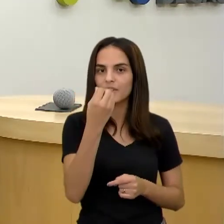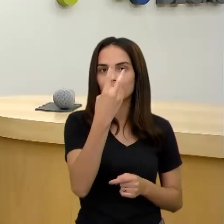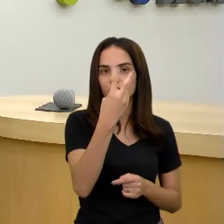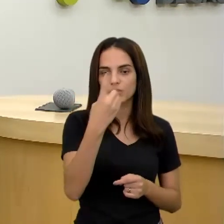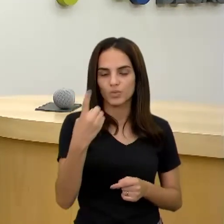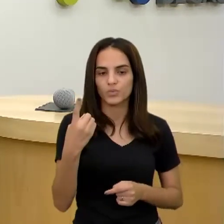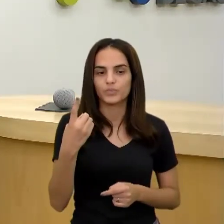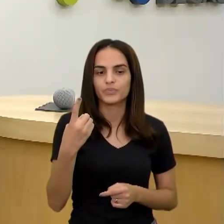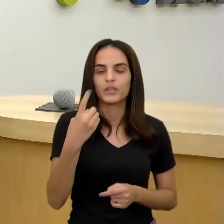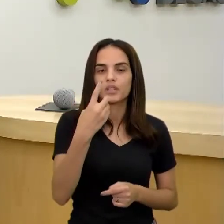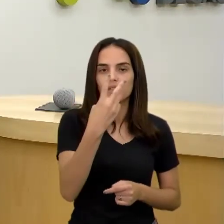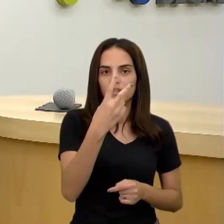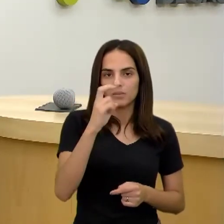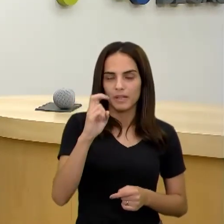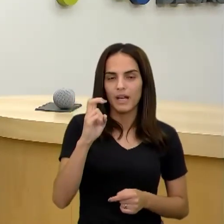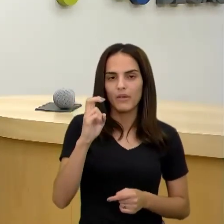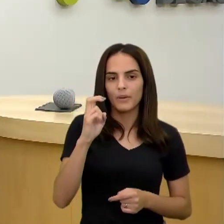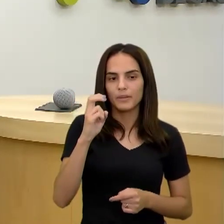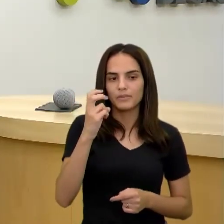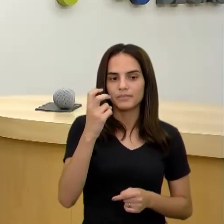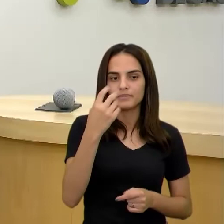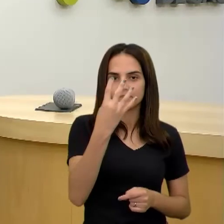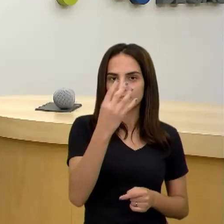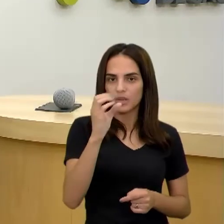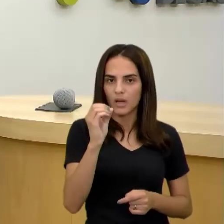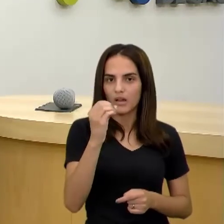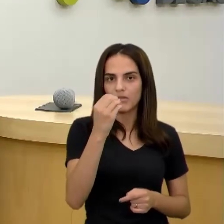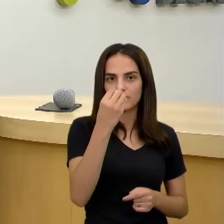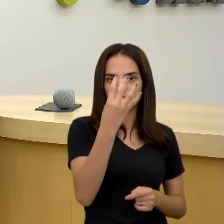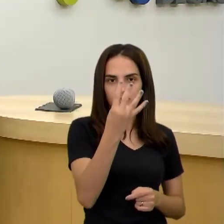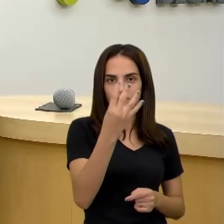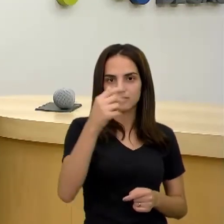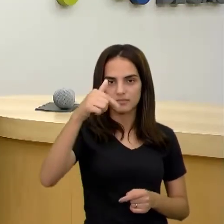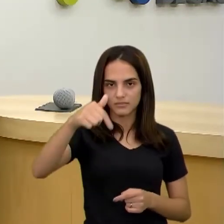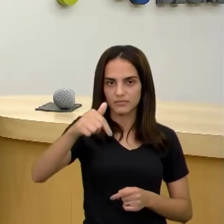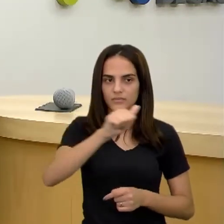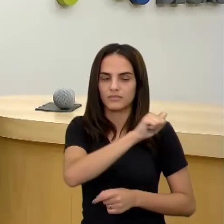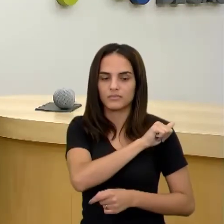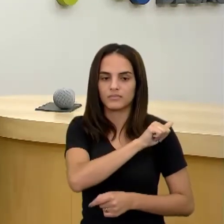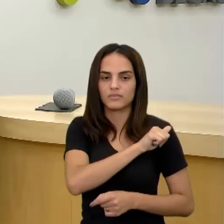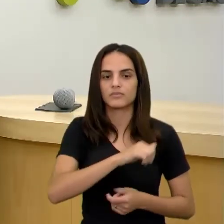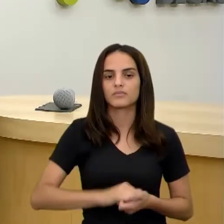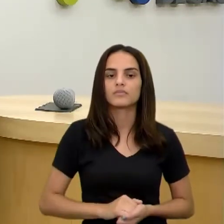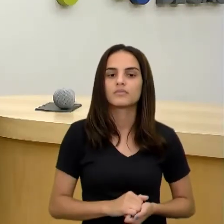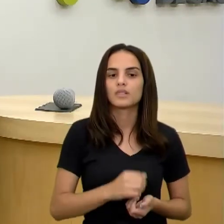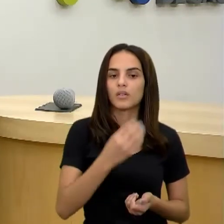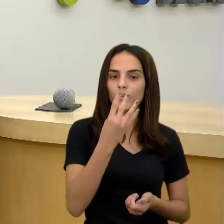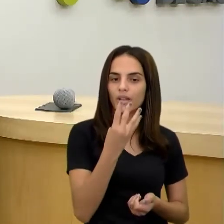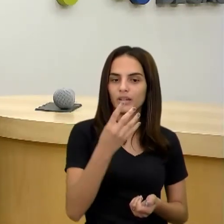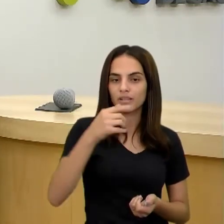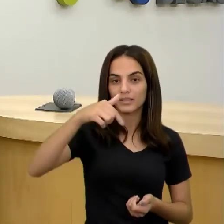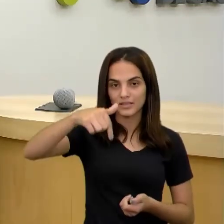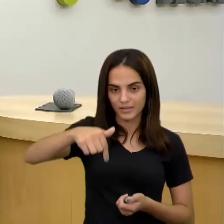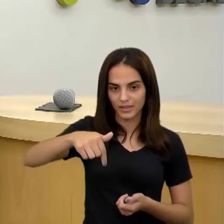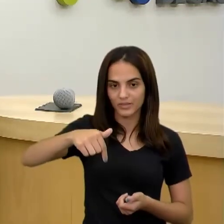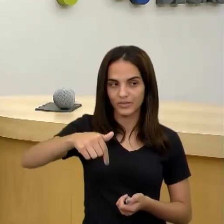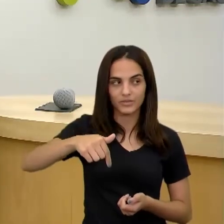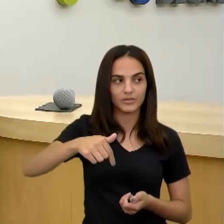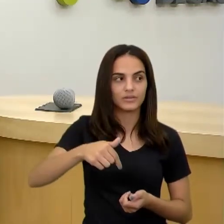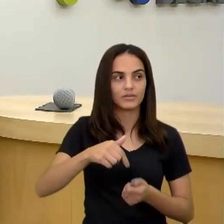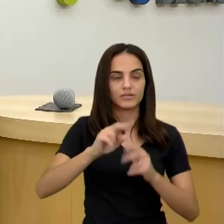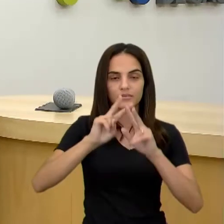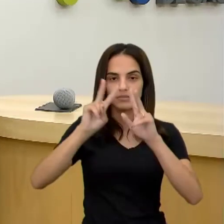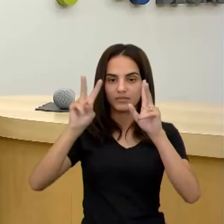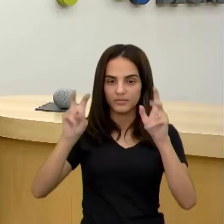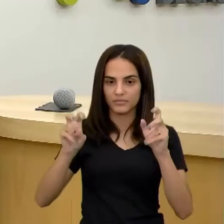21, 25, 40, 47 alunos. Então eu tenho aqui 47 para assuntos